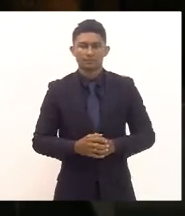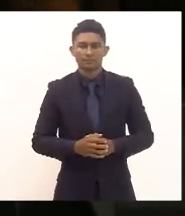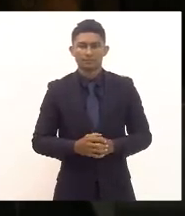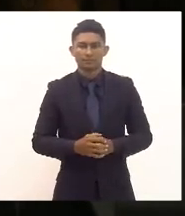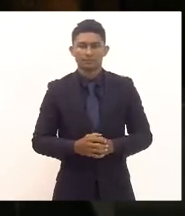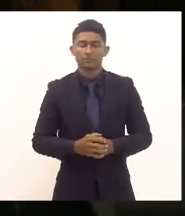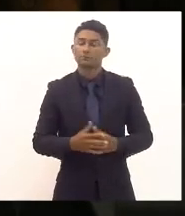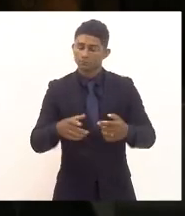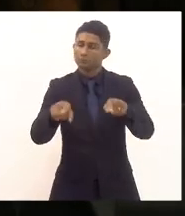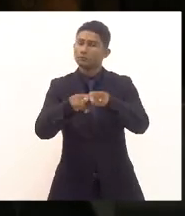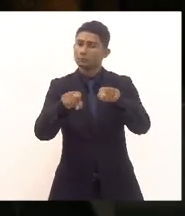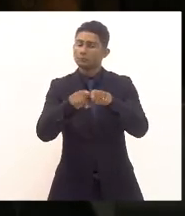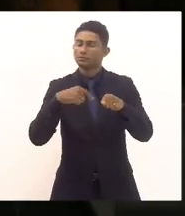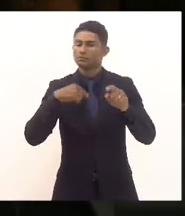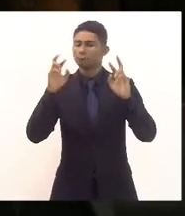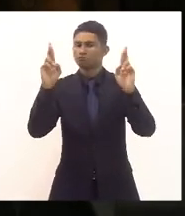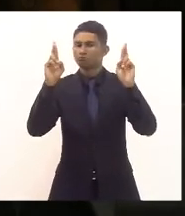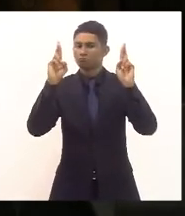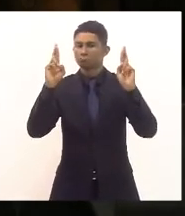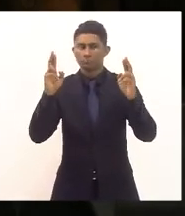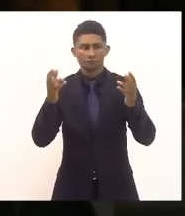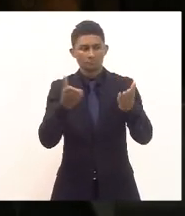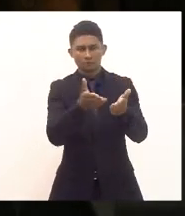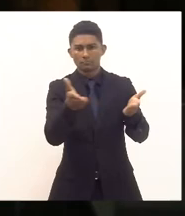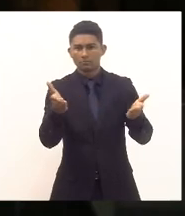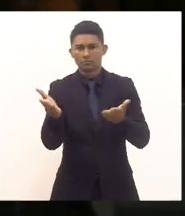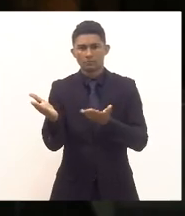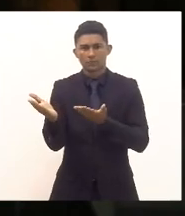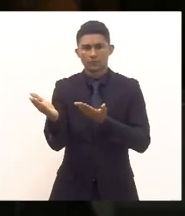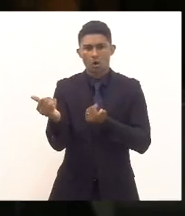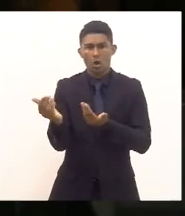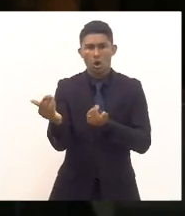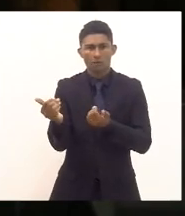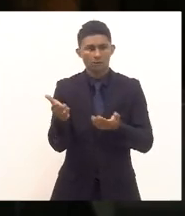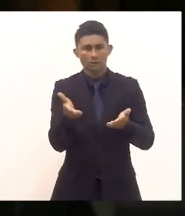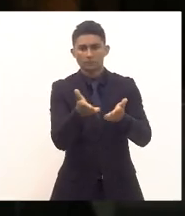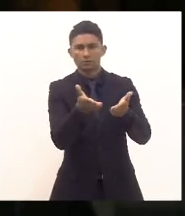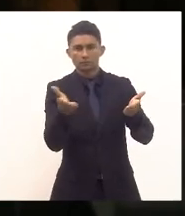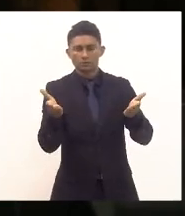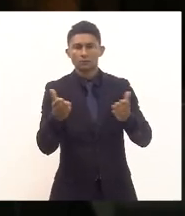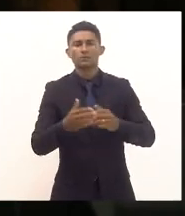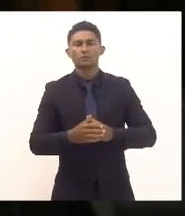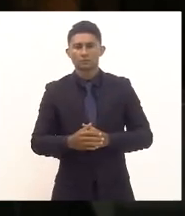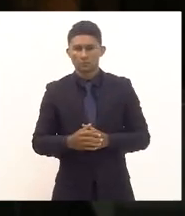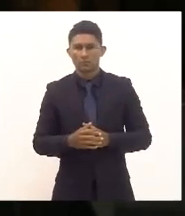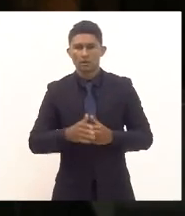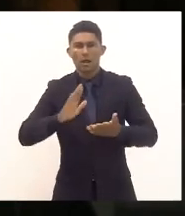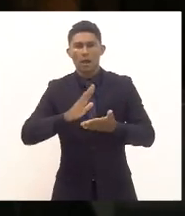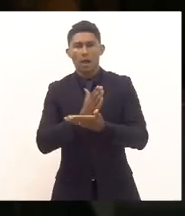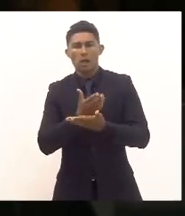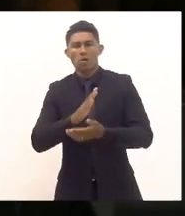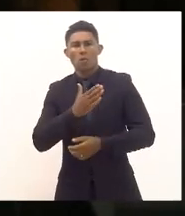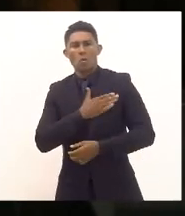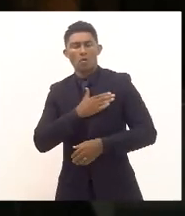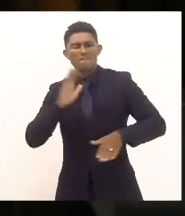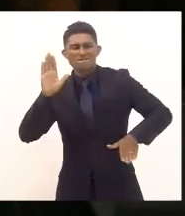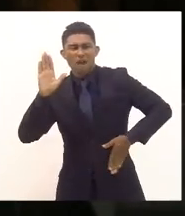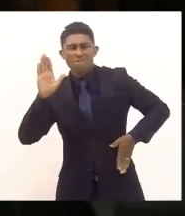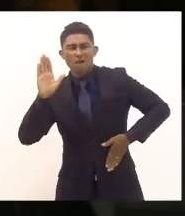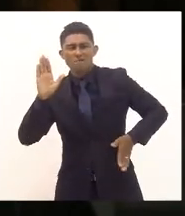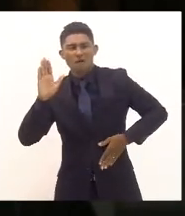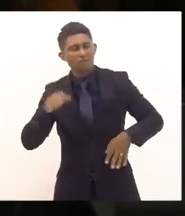e espero também que a garotada que gosta de ficar tá batendo palma para